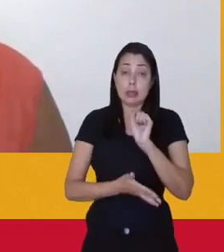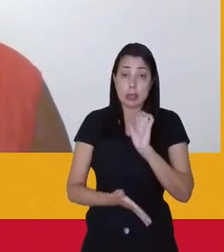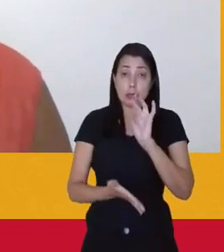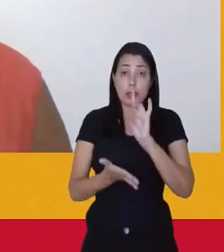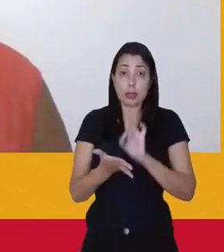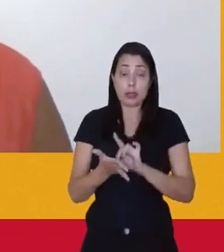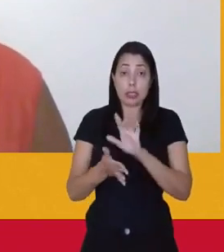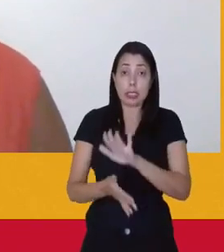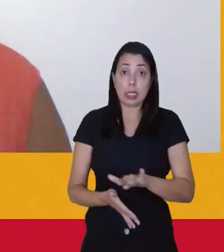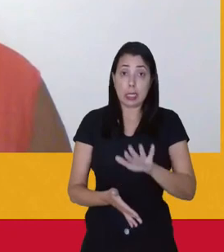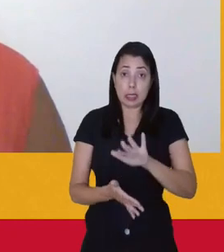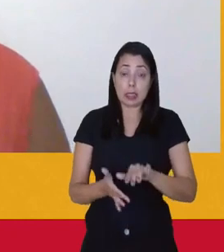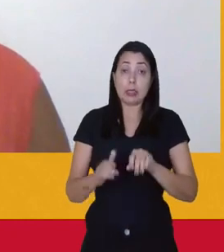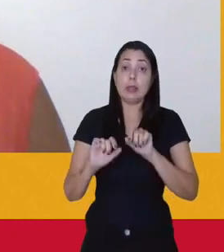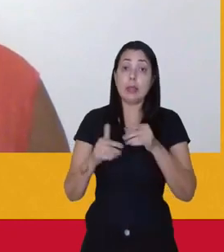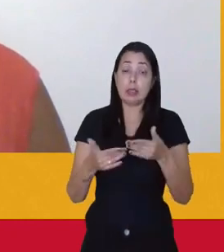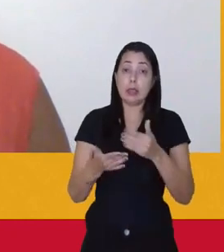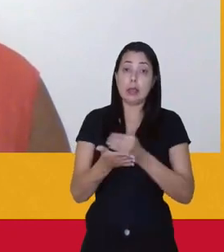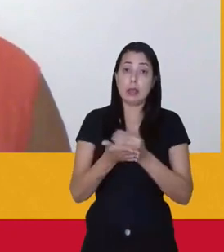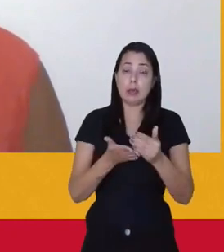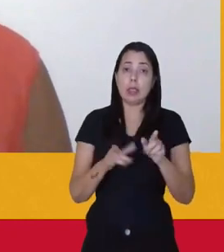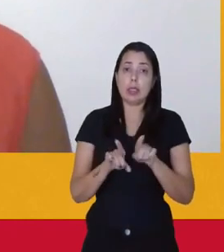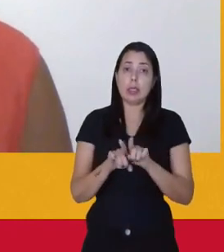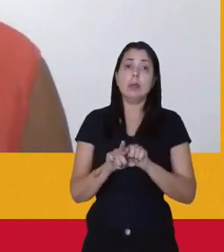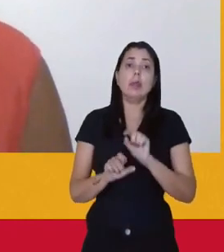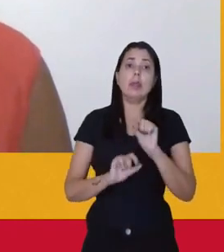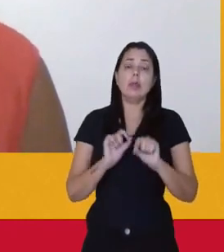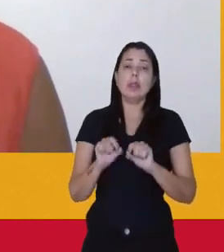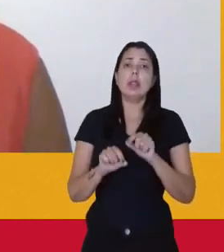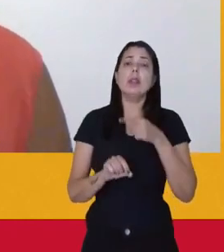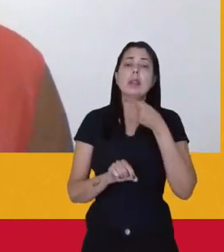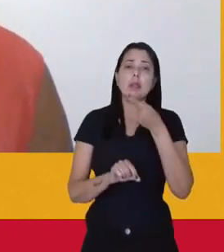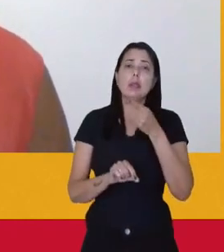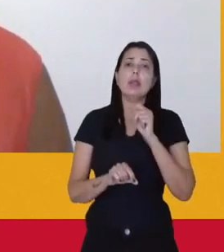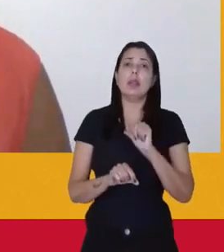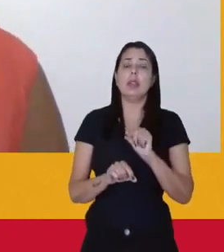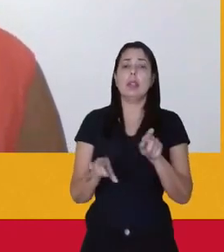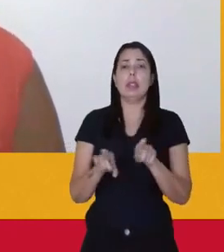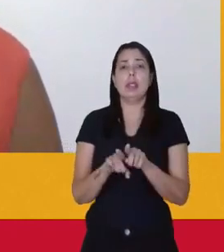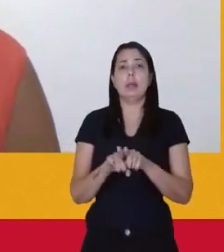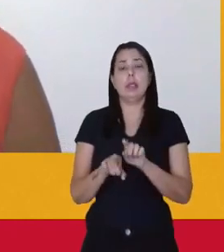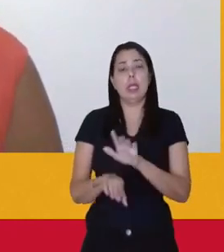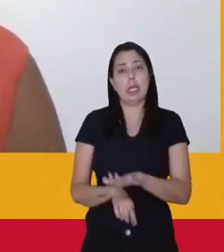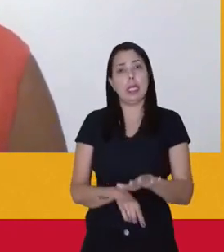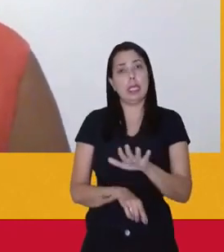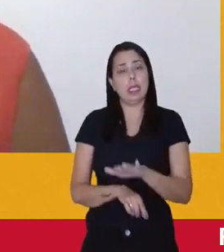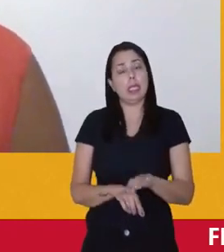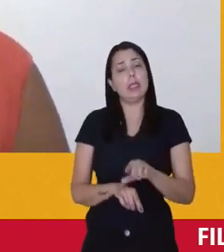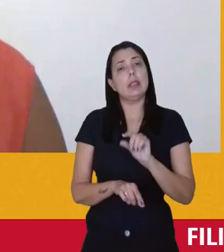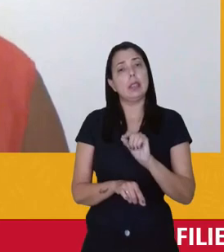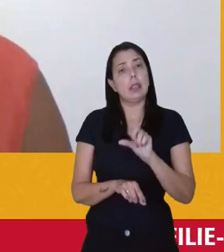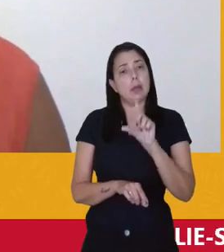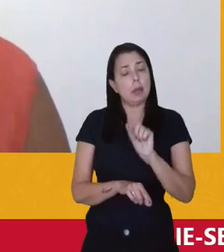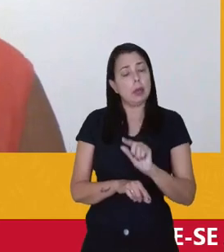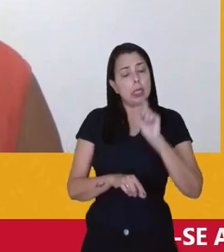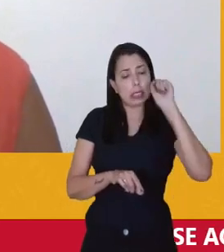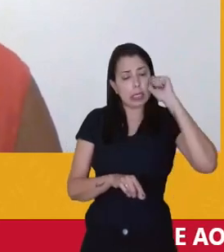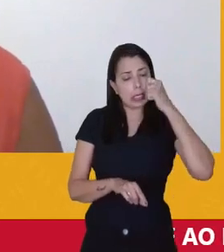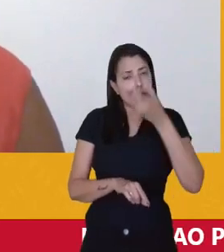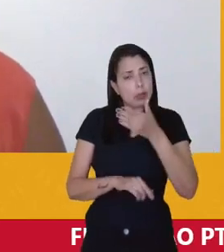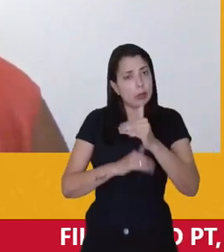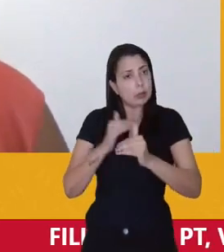essa criança nos diz, e a partir do que elas nos dizem, e aí tanto as crianças brancas quanto as crianças negras em